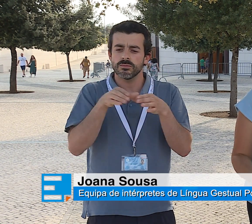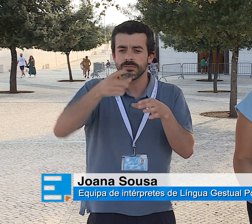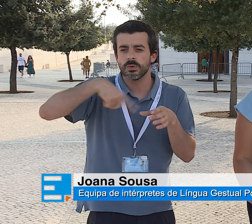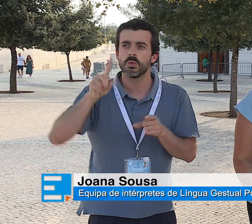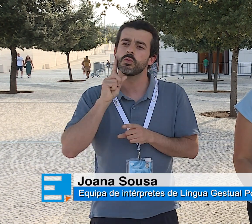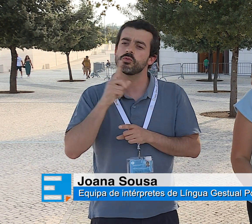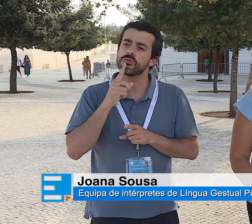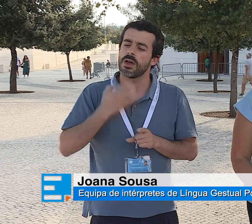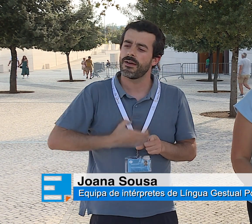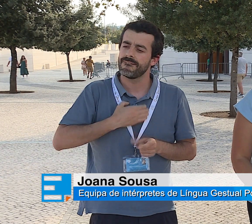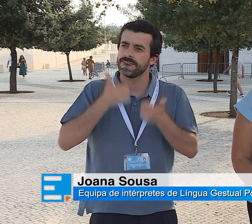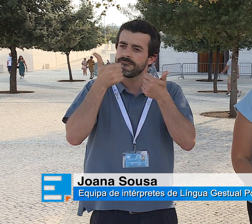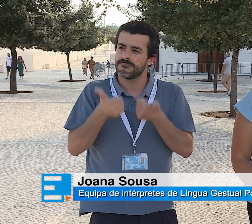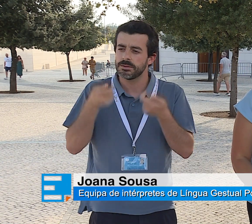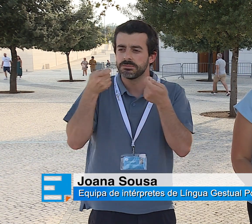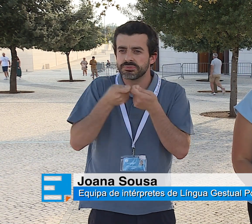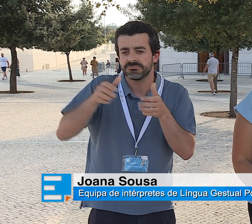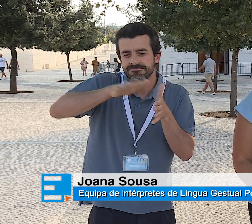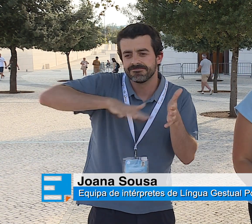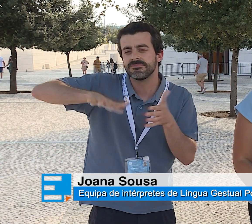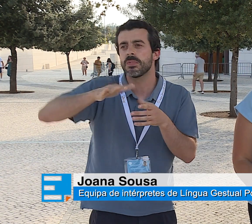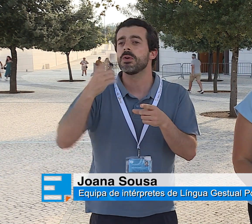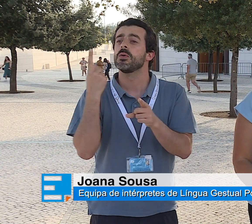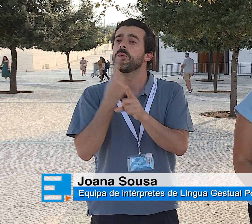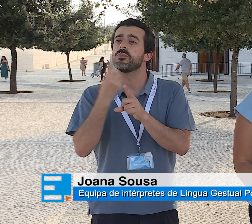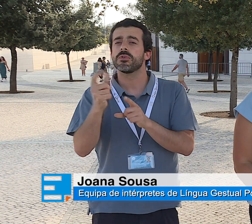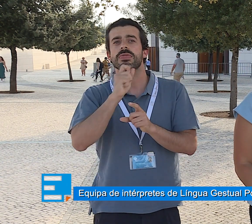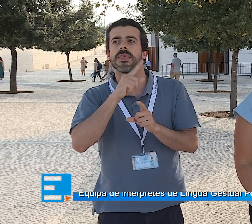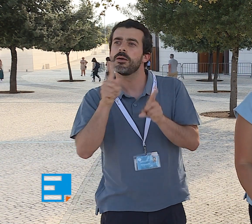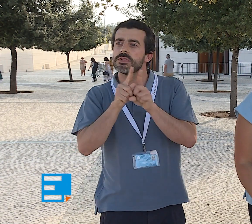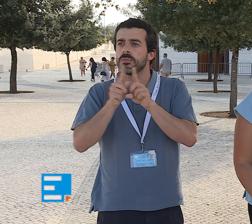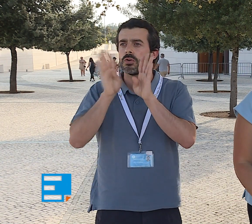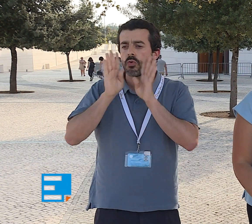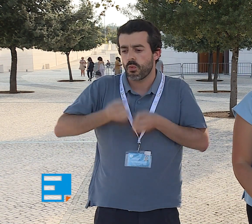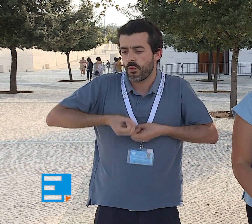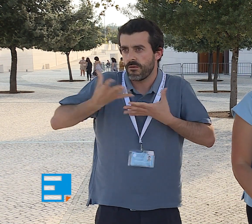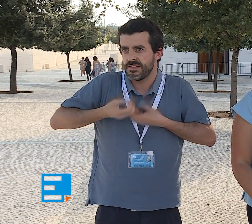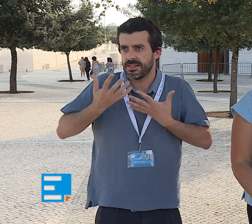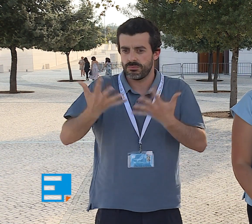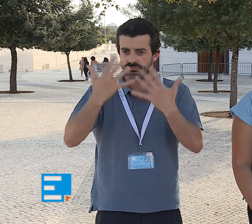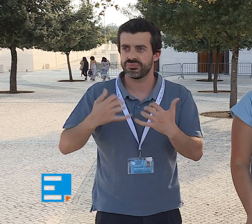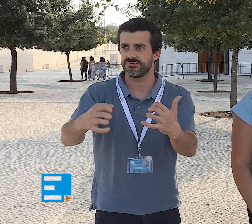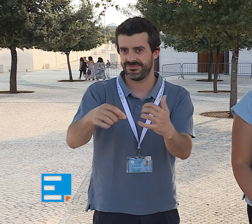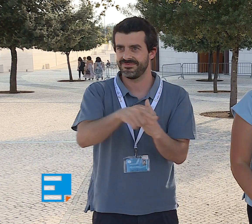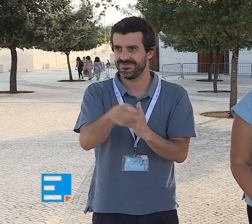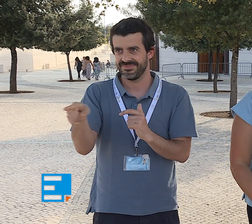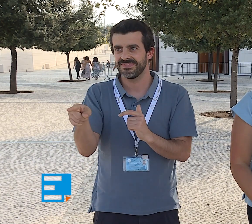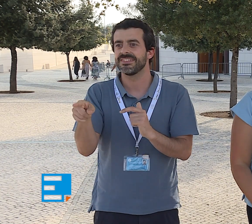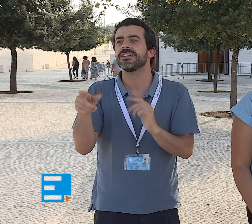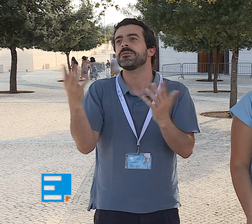estes momentos, porque finalmente podem fazer, por exemplo, a sua confissão coletiva, uma coisa que ao comum